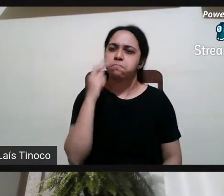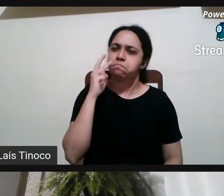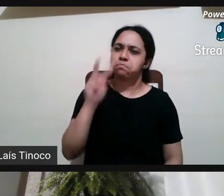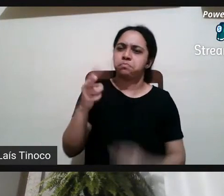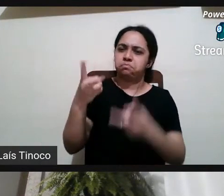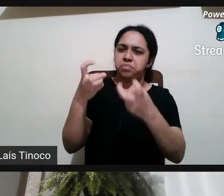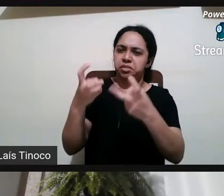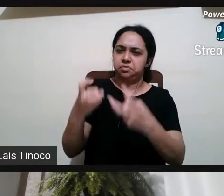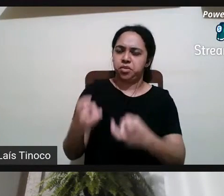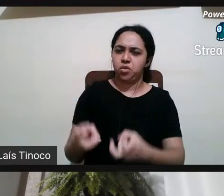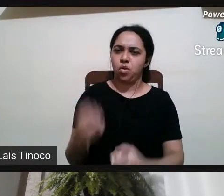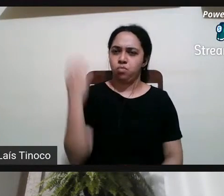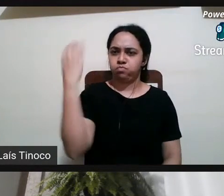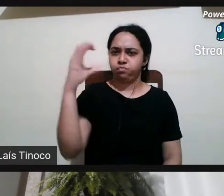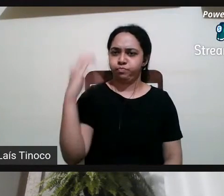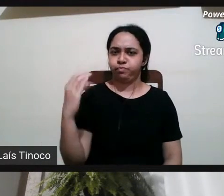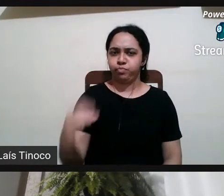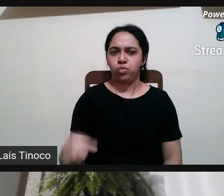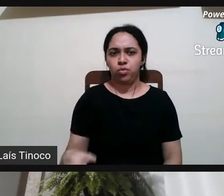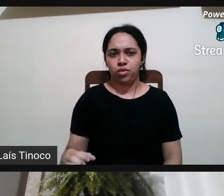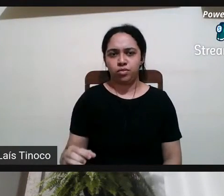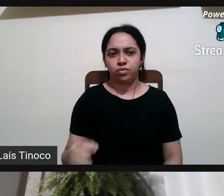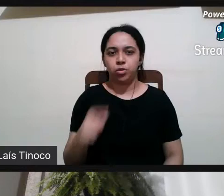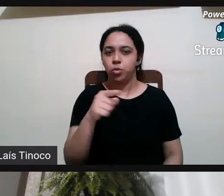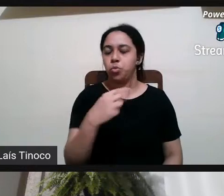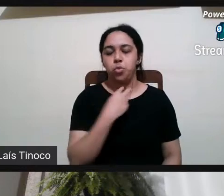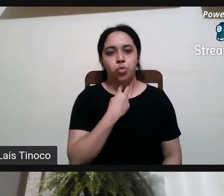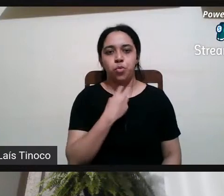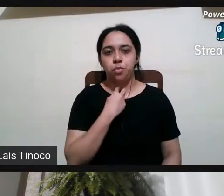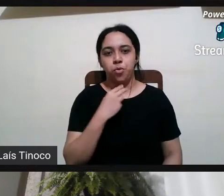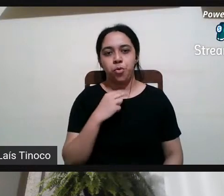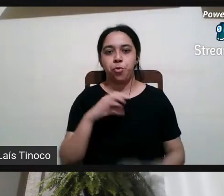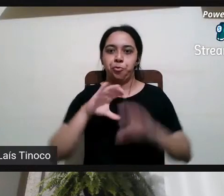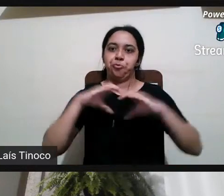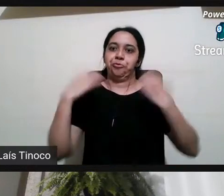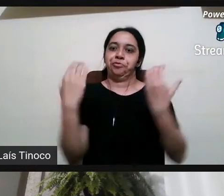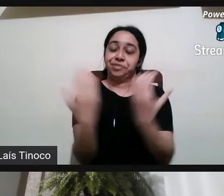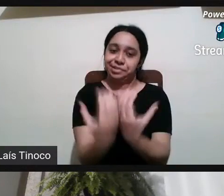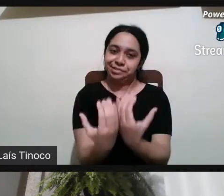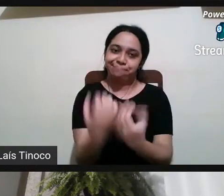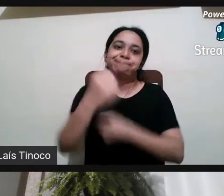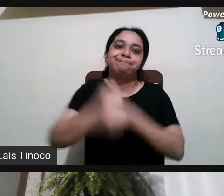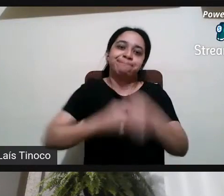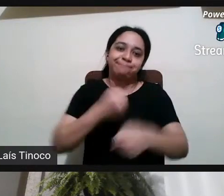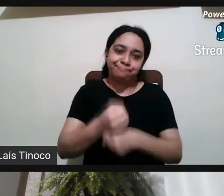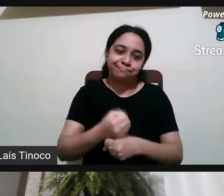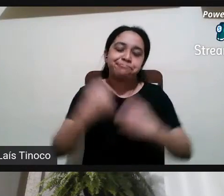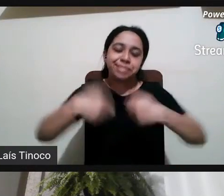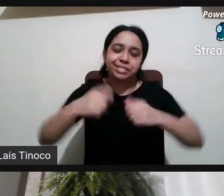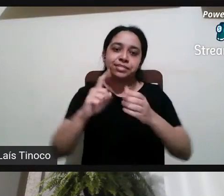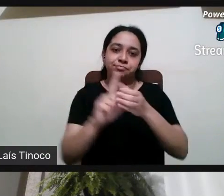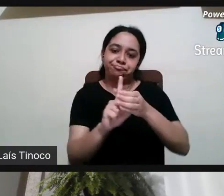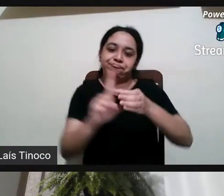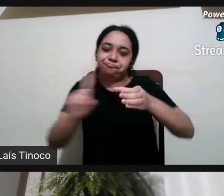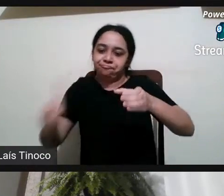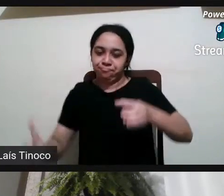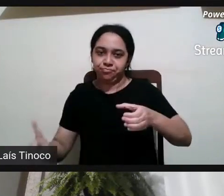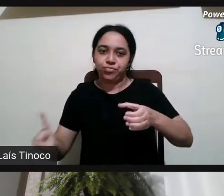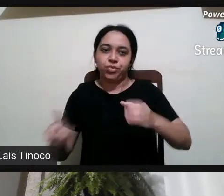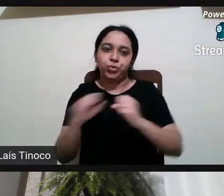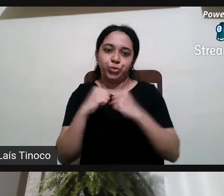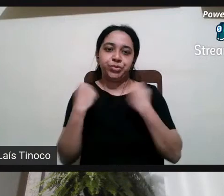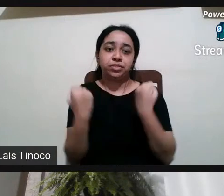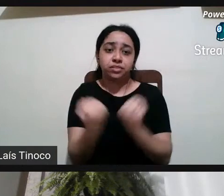vejam só, a gente não pode fazer congressos neste ano por causa da necessidade do distanciamento social,